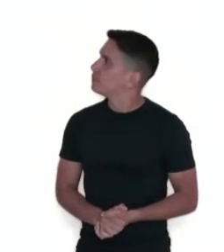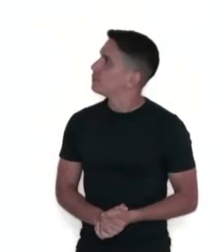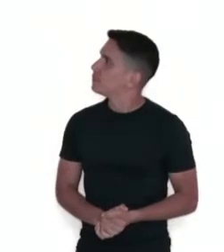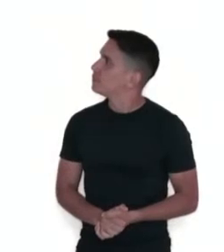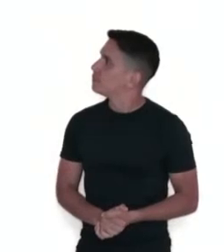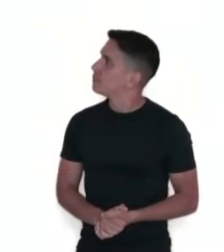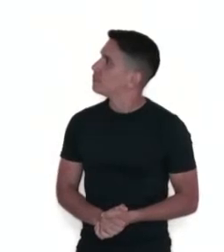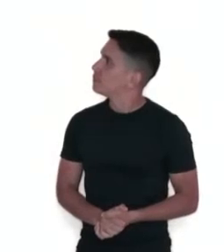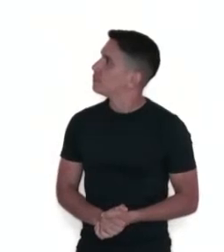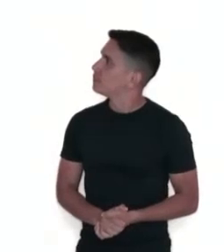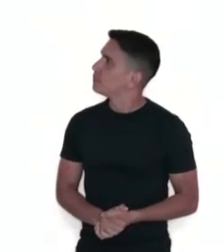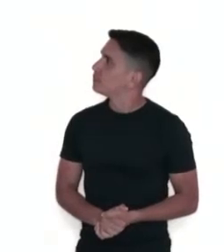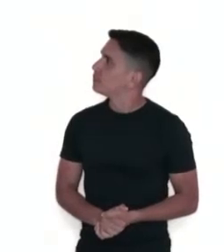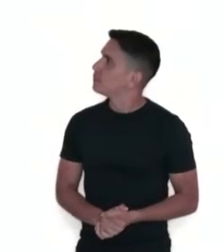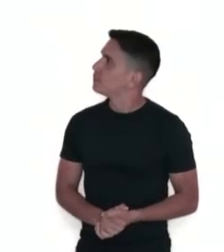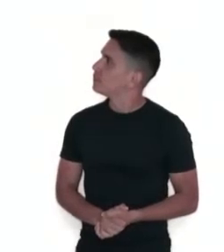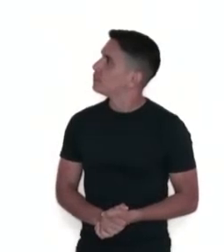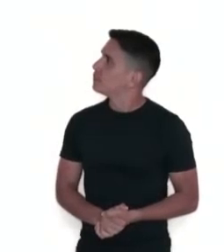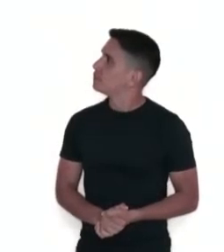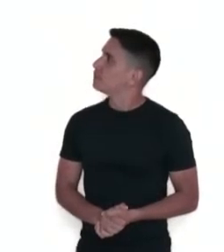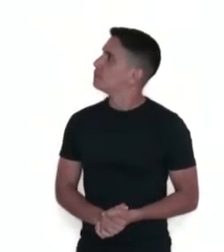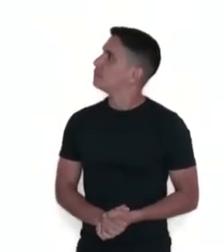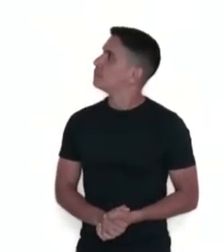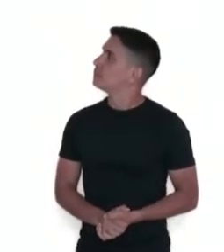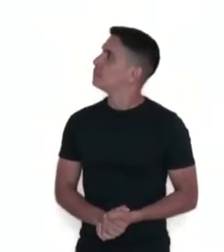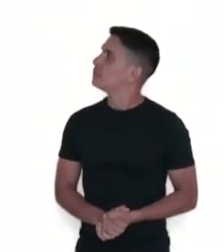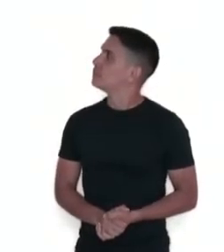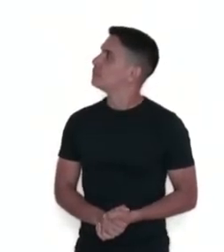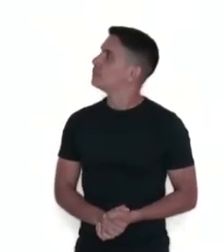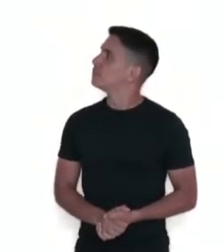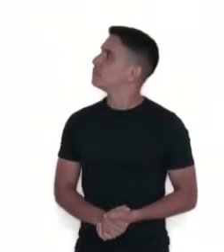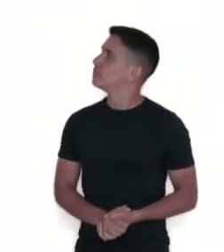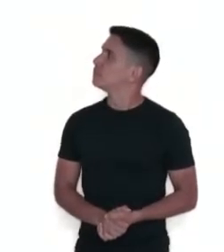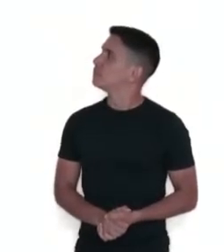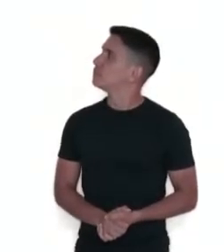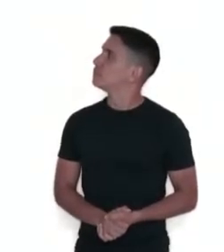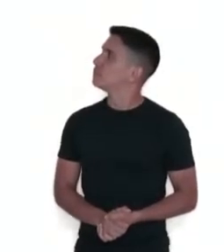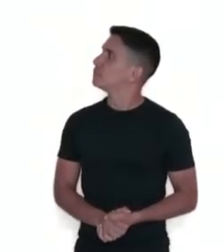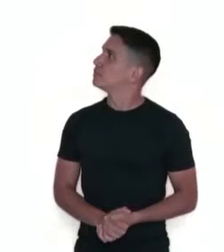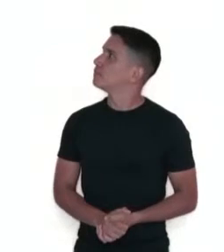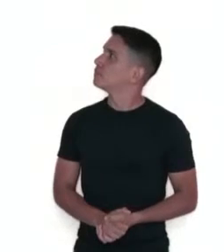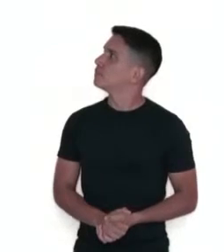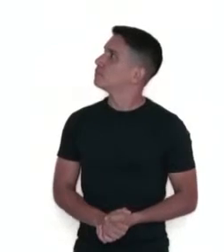first draft of the novel, originally called First Impressions, in